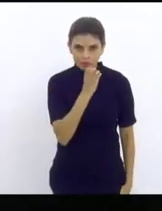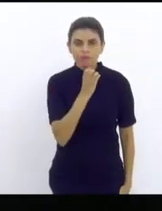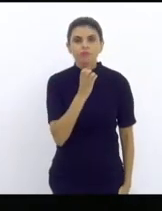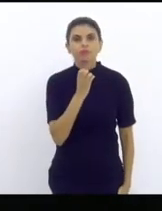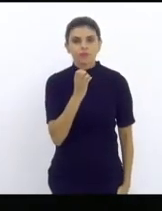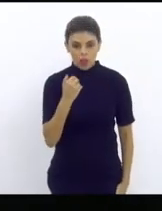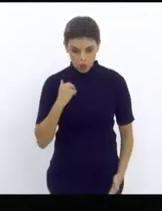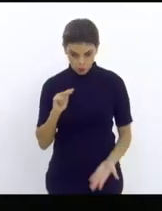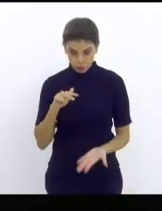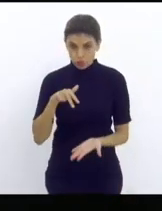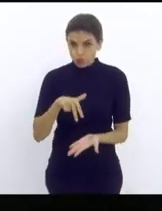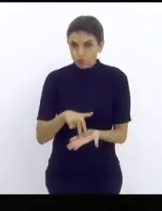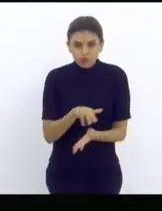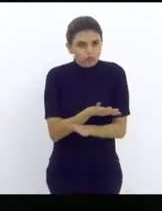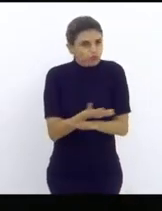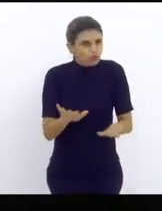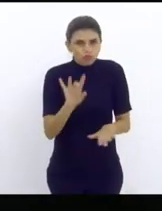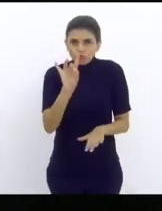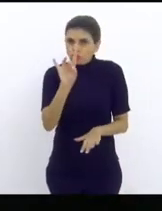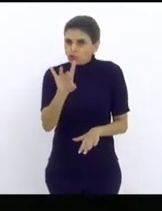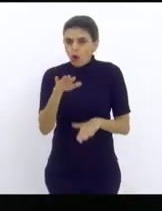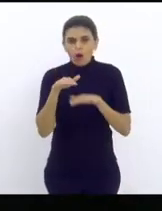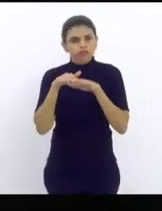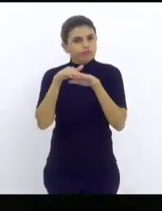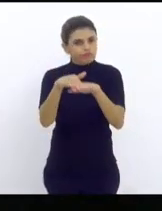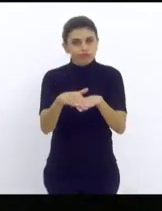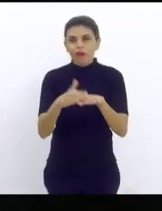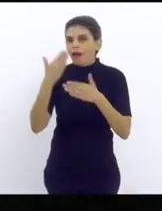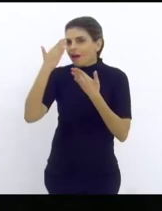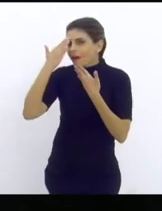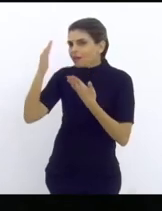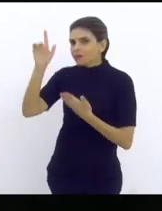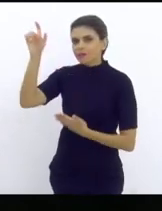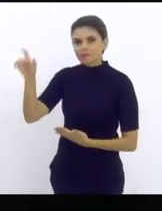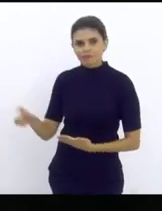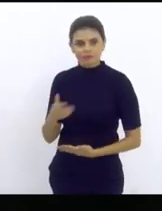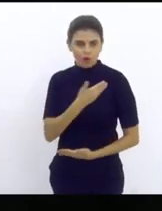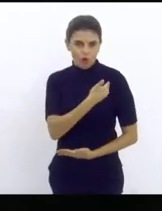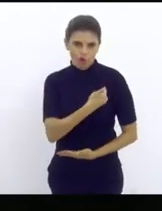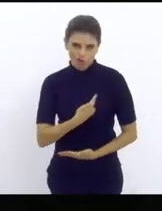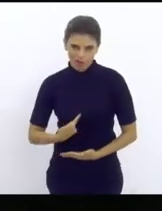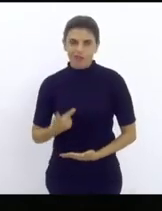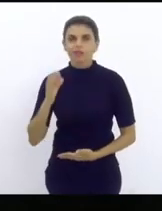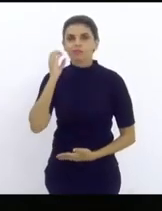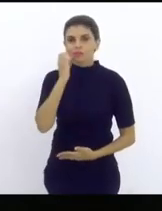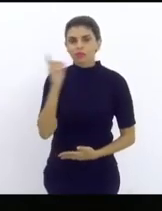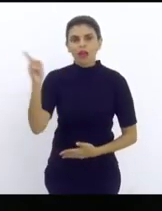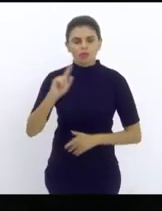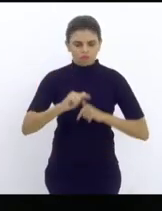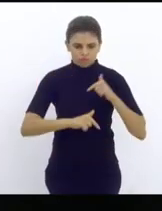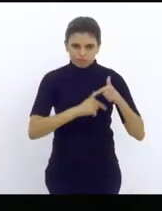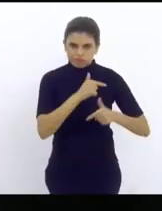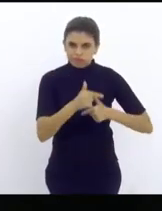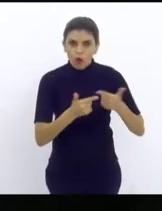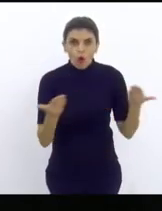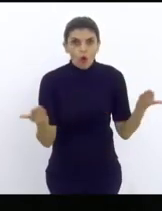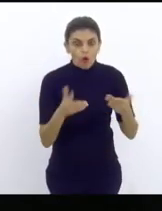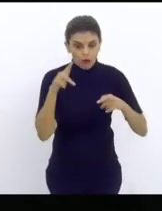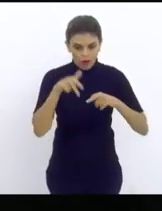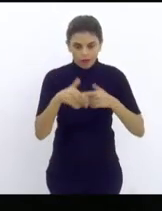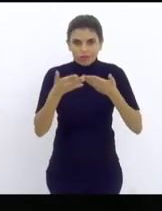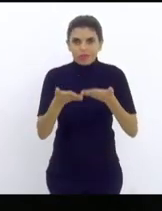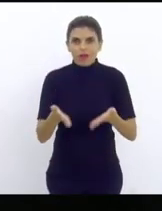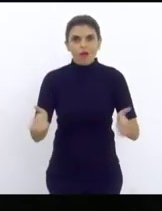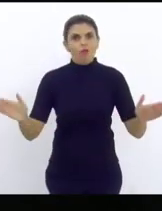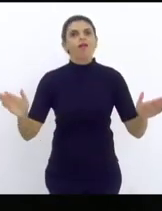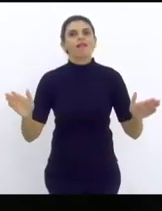só subir aqui hoje te ajude para agradecer o governador Cláudio Castro que Ele montou hoje foi inaugurado